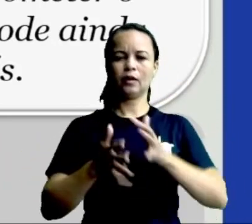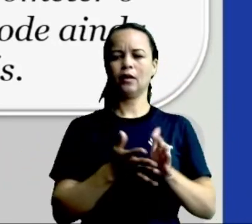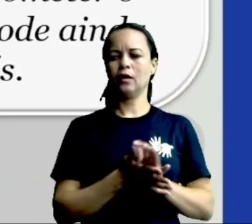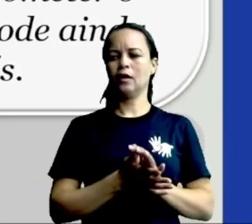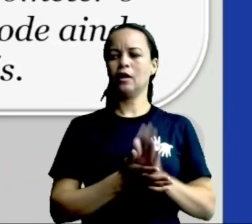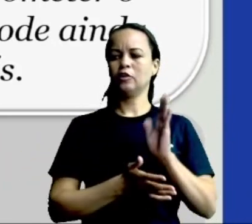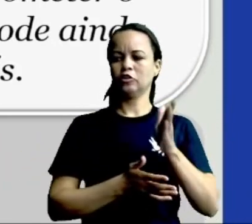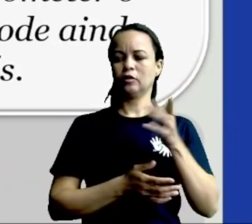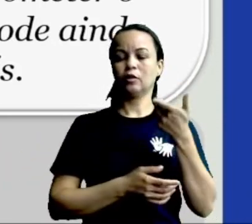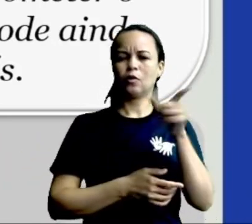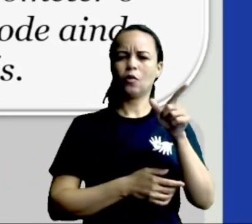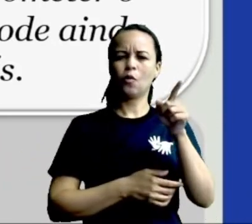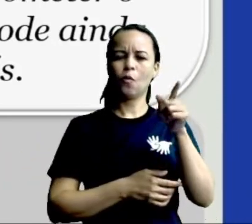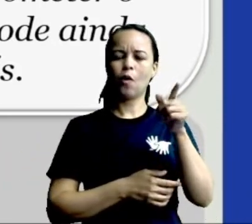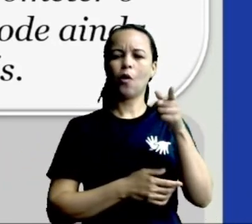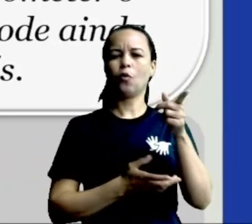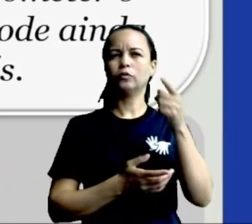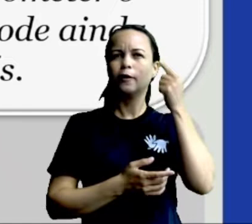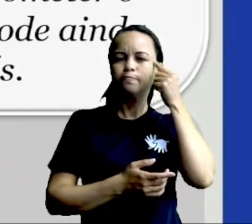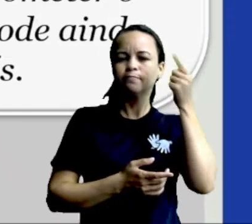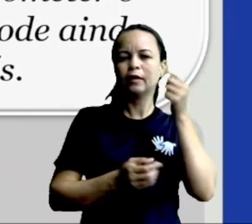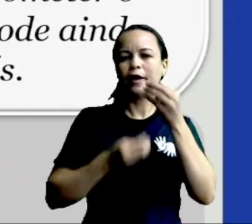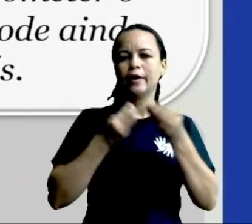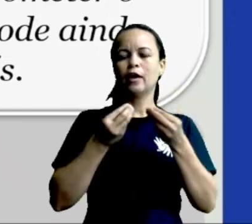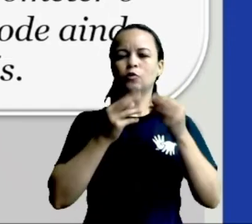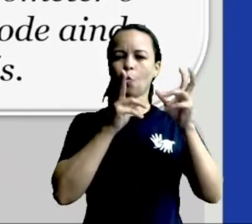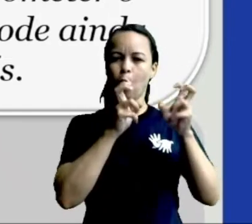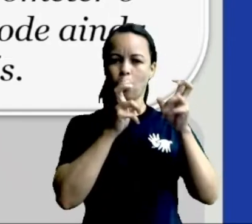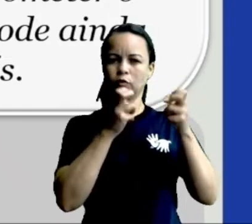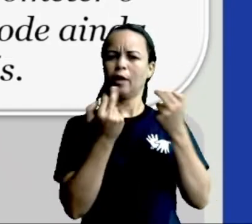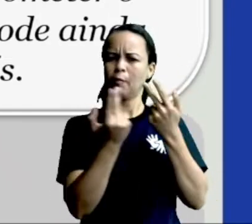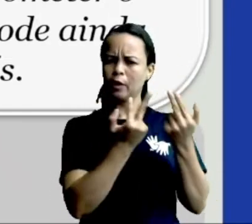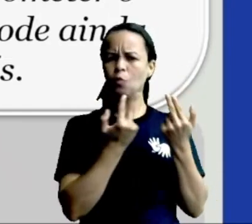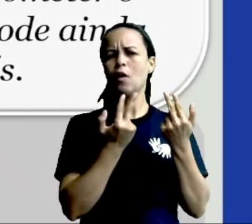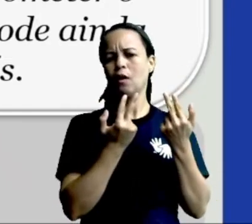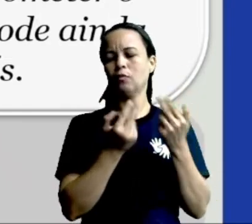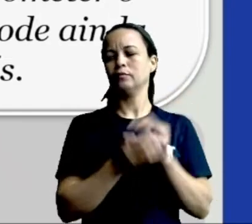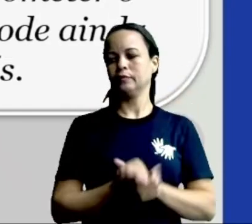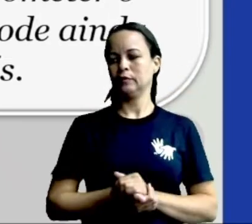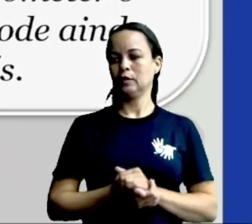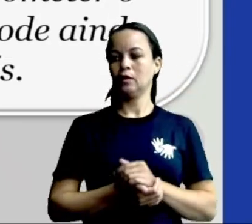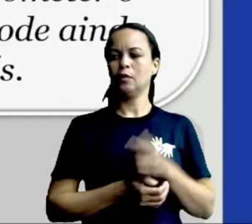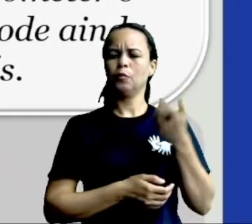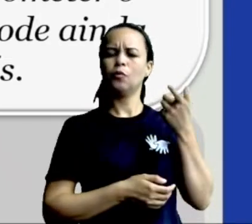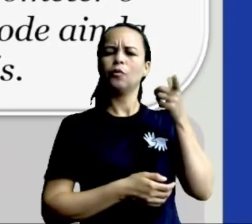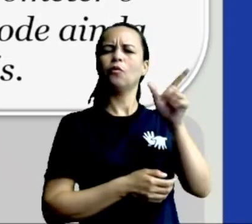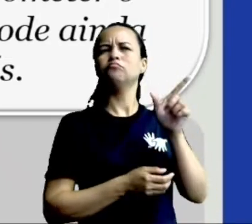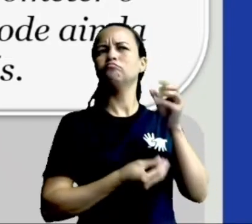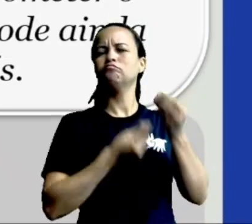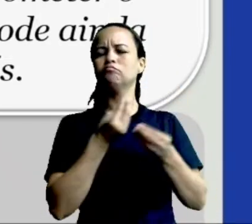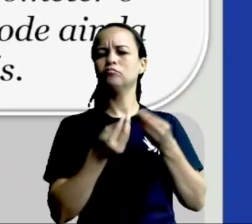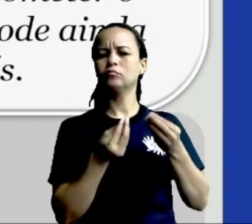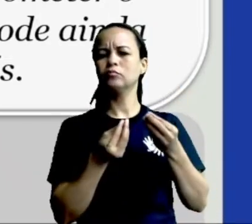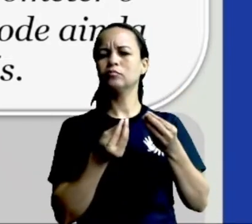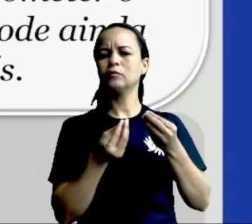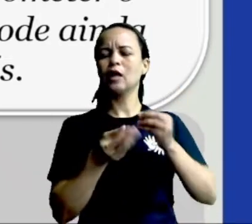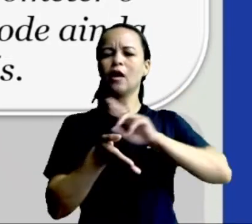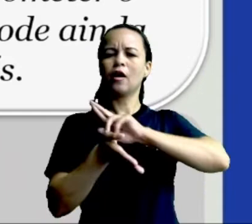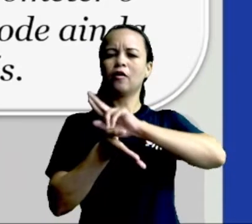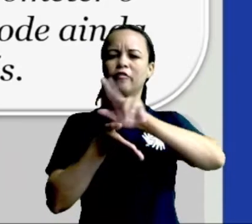coloquei aí, ó, outra ideia, mas sem sair do tema. Por outro lado, e aí, ó,